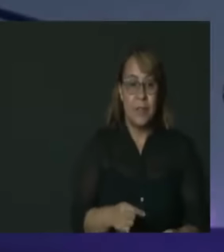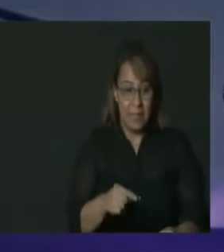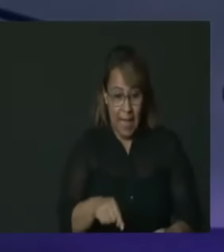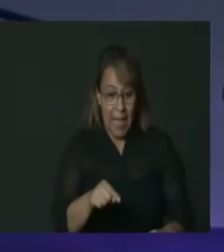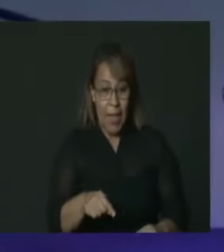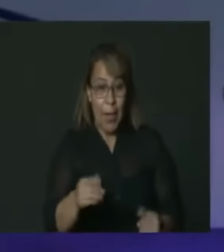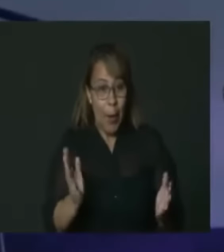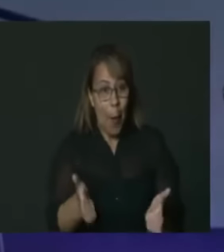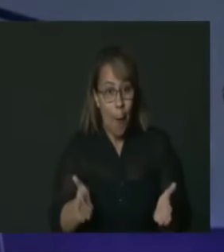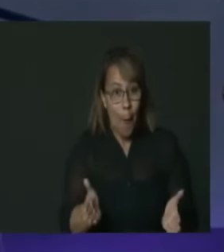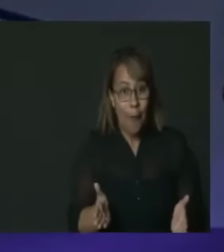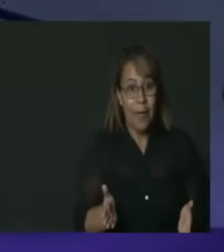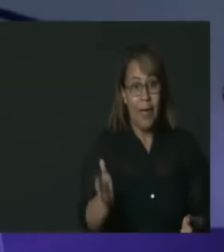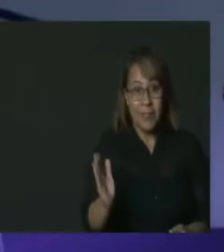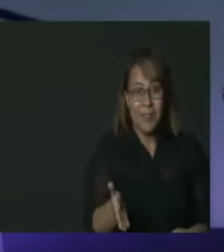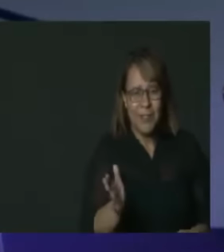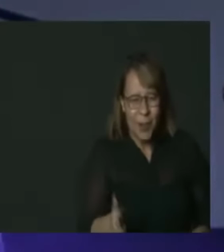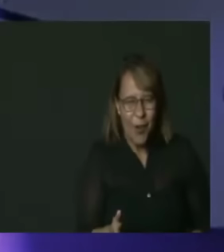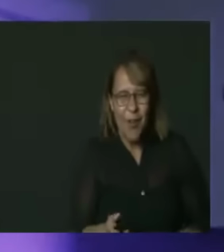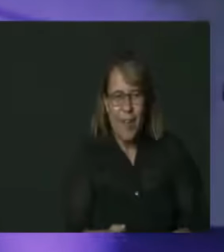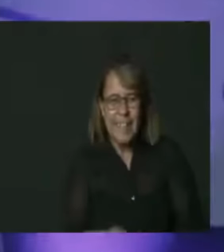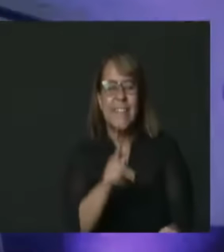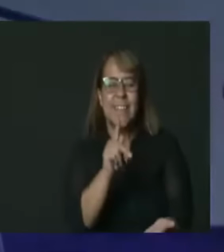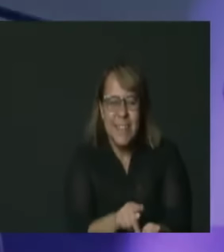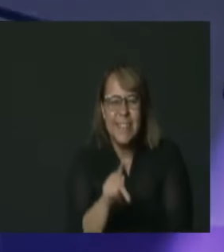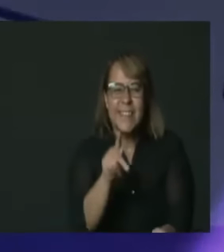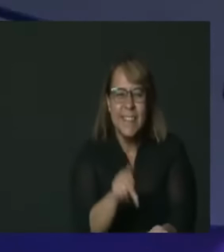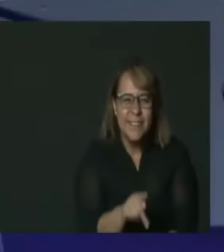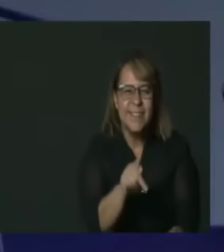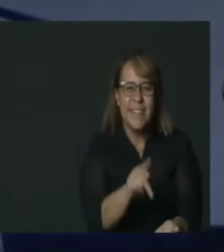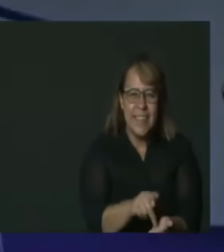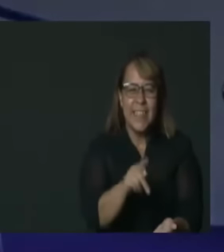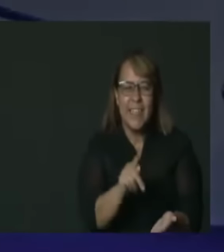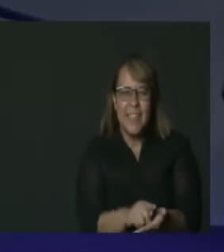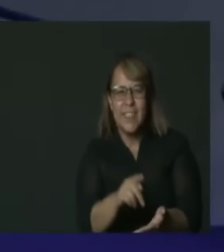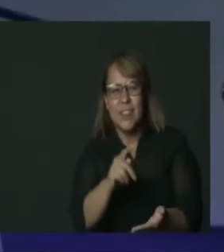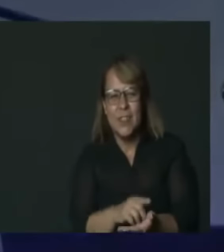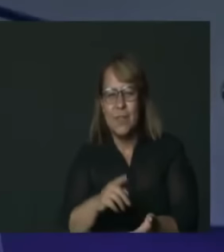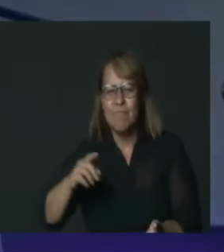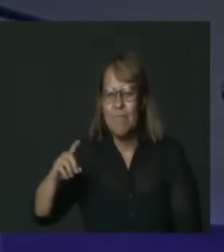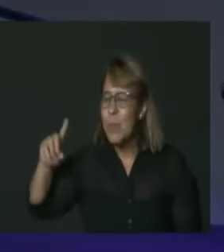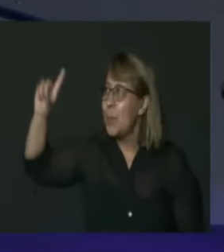chegar. É hoje, ô glória, chegou a hora.